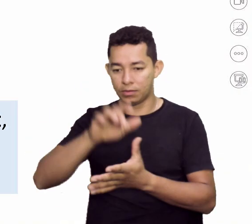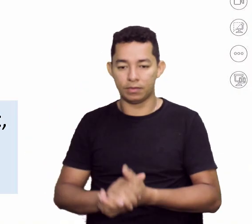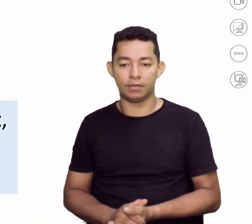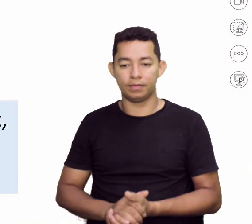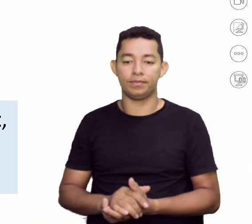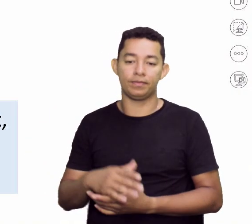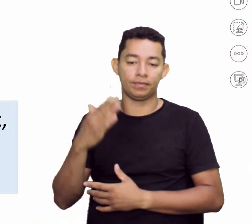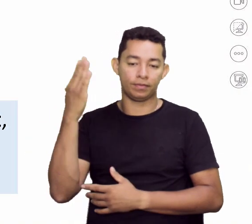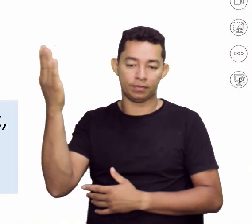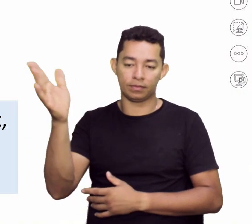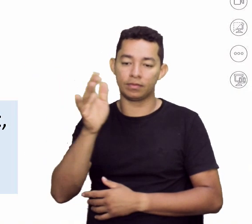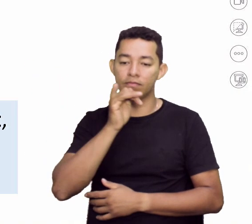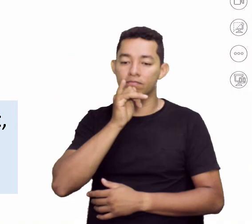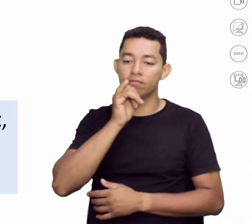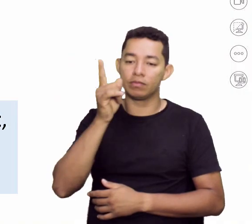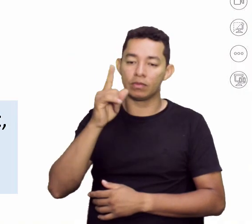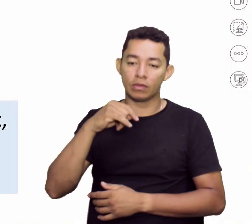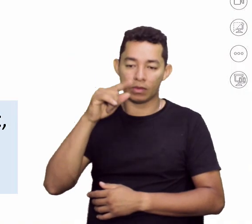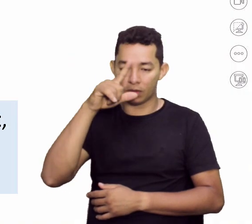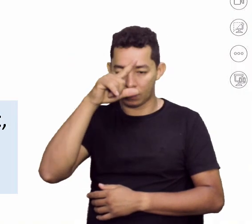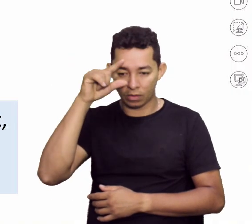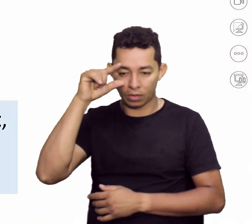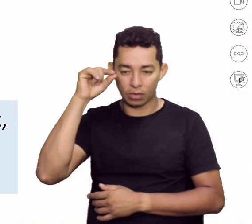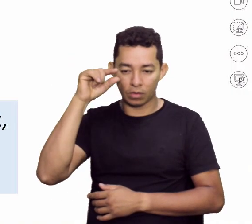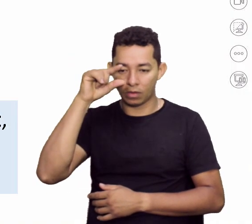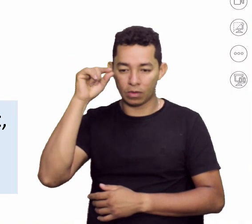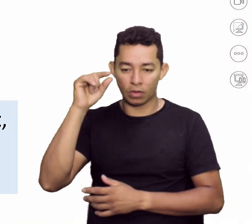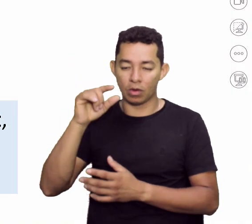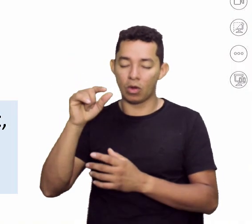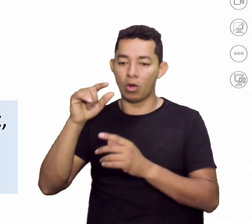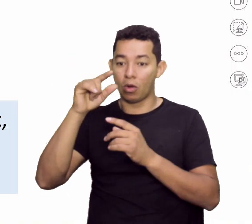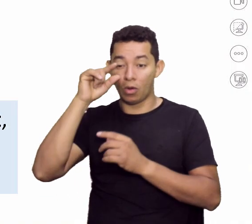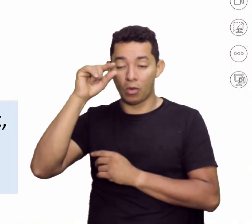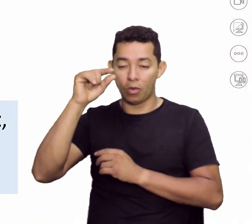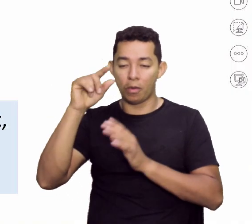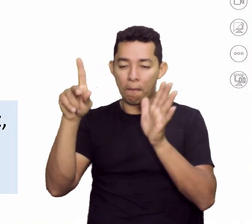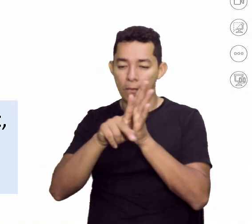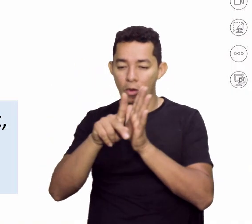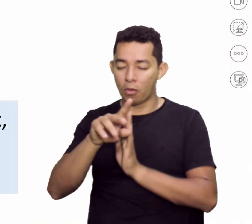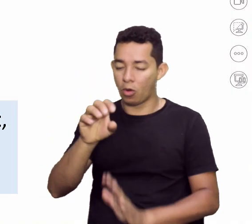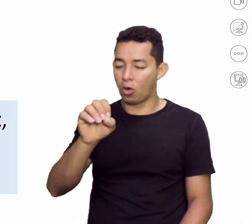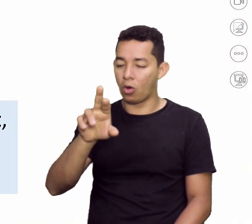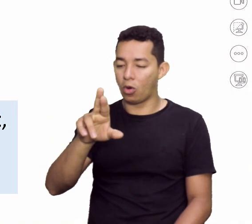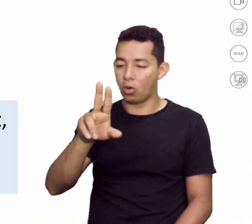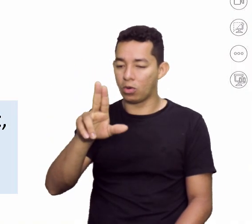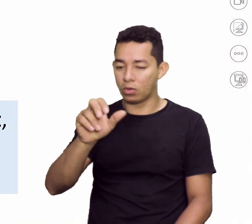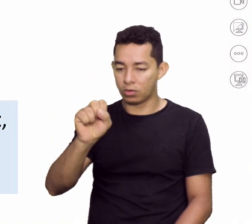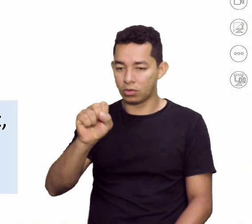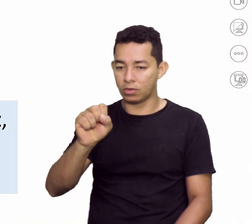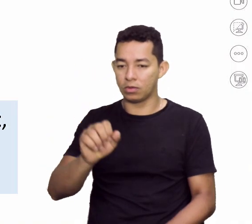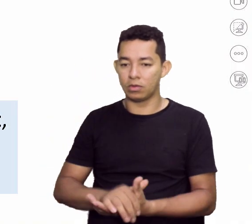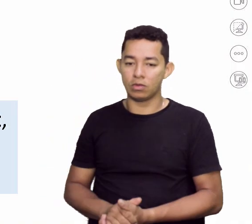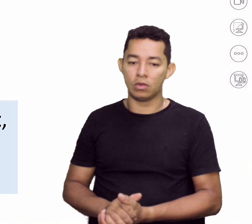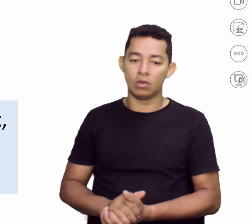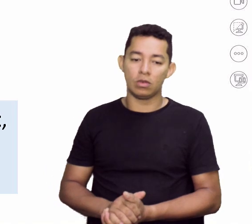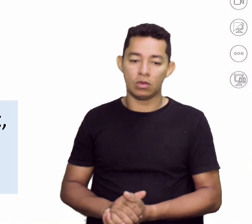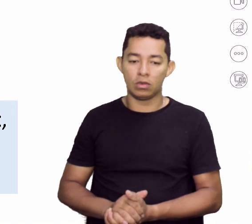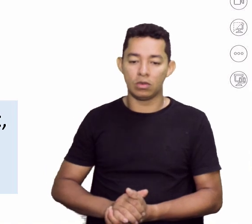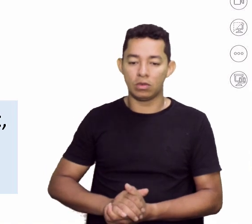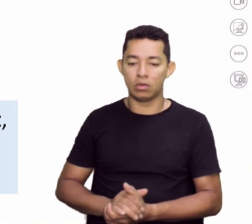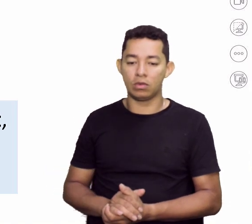vendo aí o olho de Horus, também conhecido como